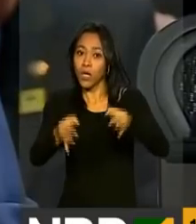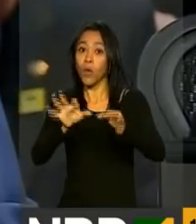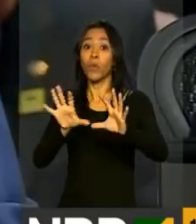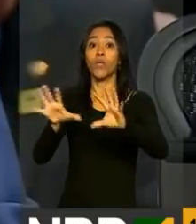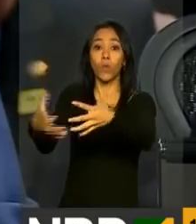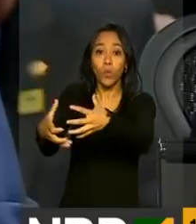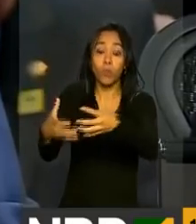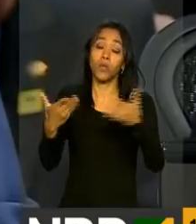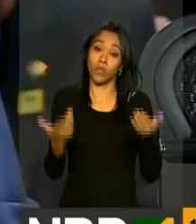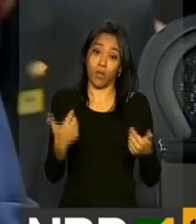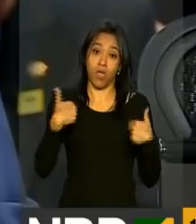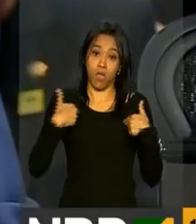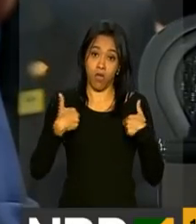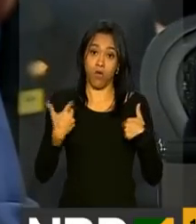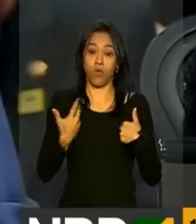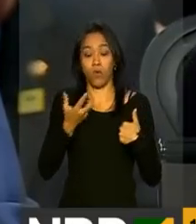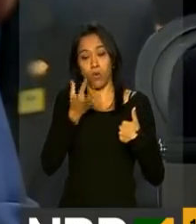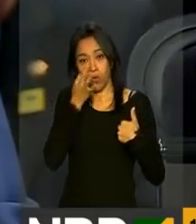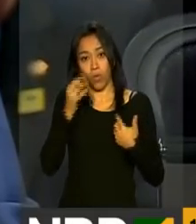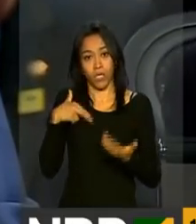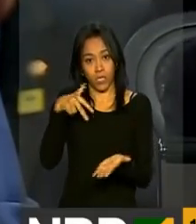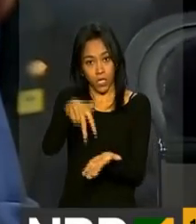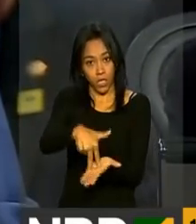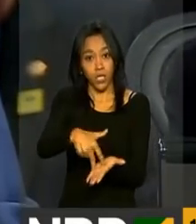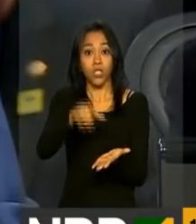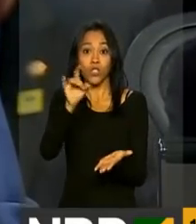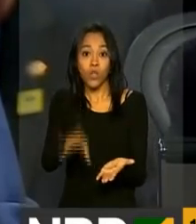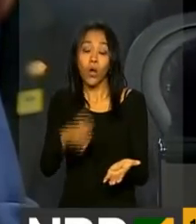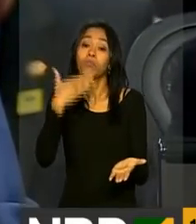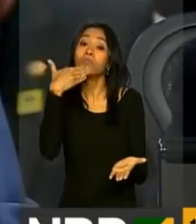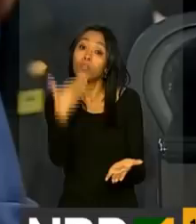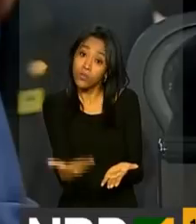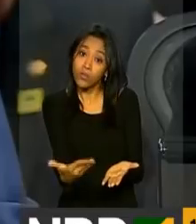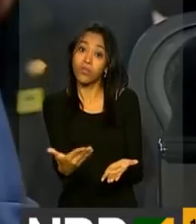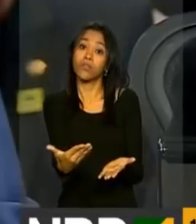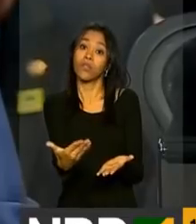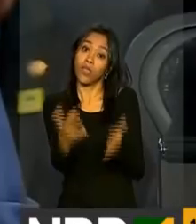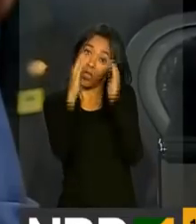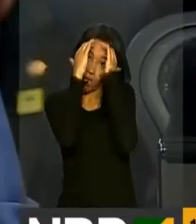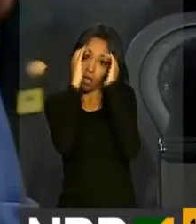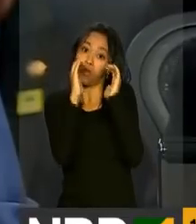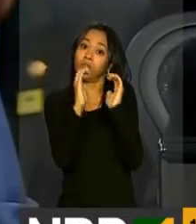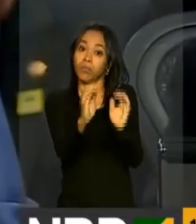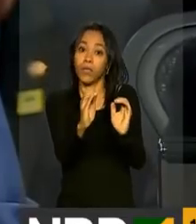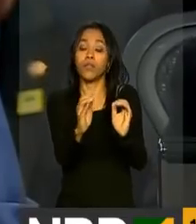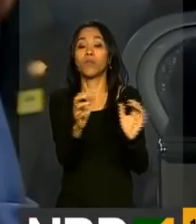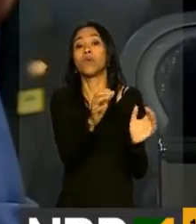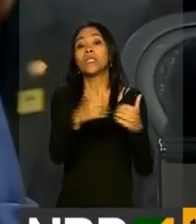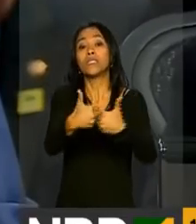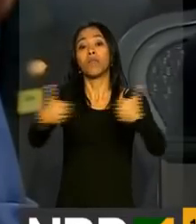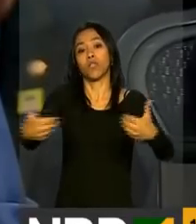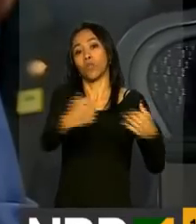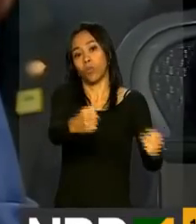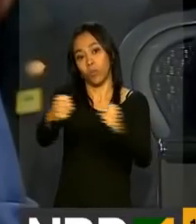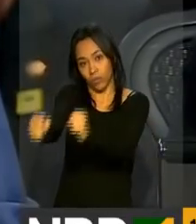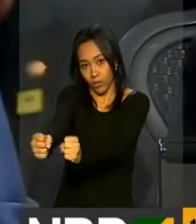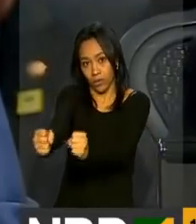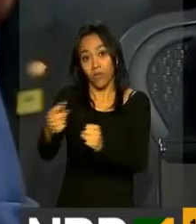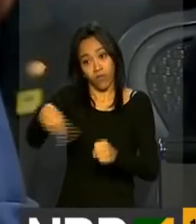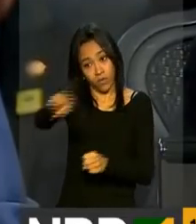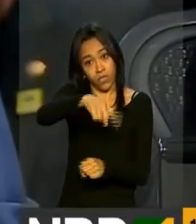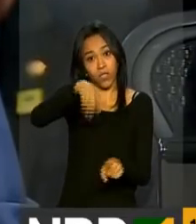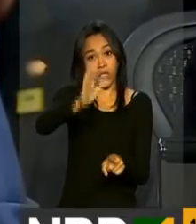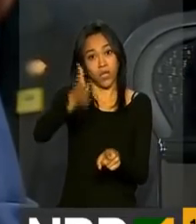estou aqui para solicitar e só posso fazê-lo assim só solicitar em obediência à separação de poderes senhores sabem os